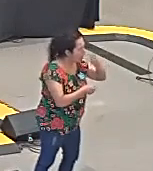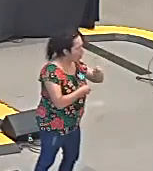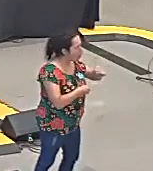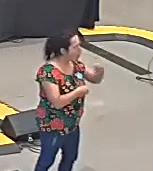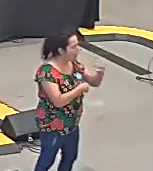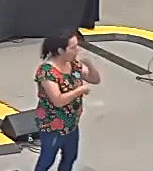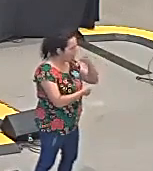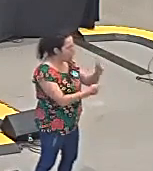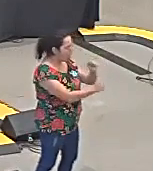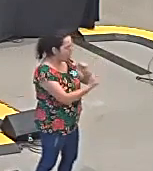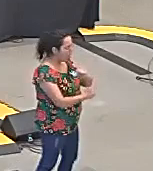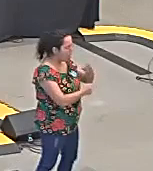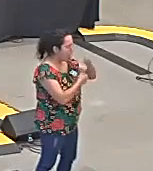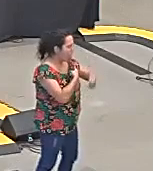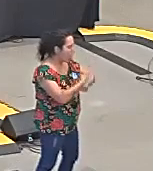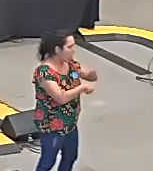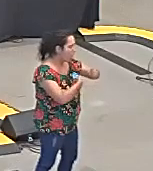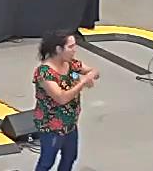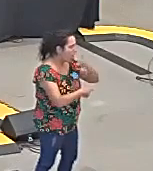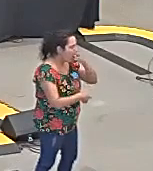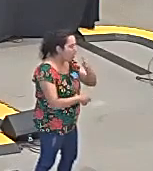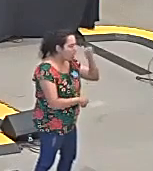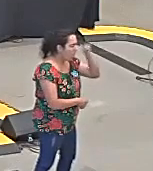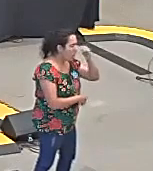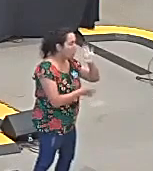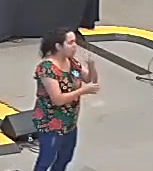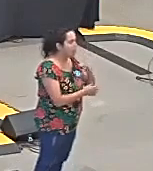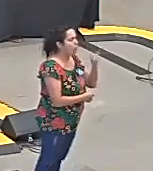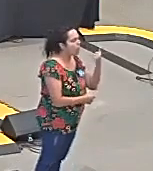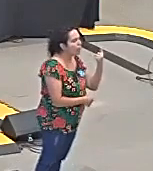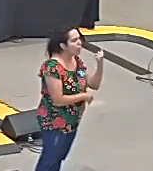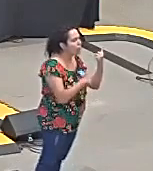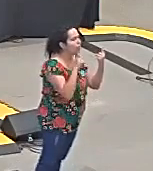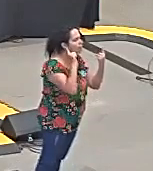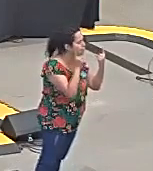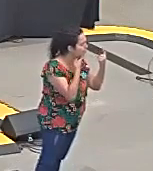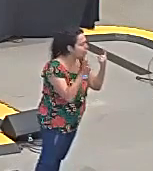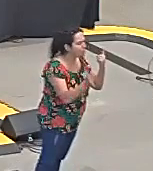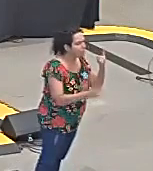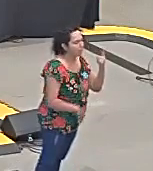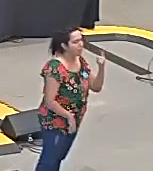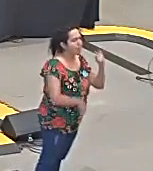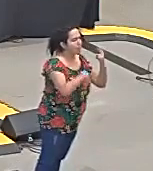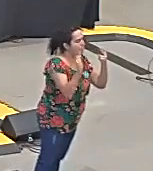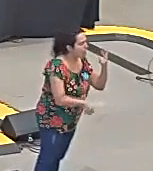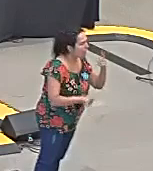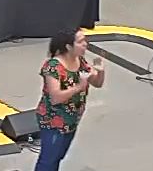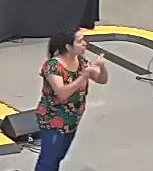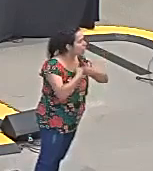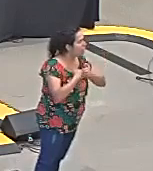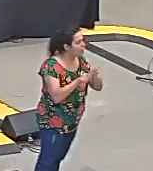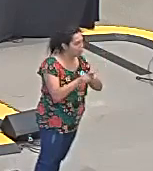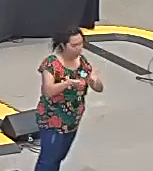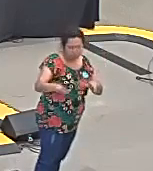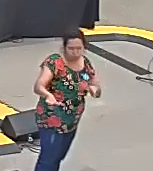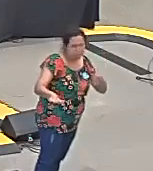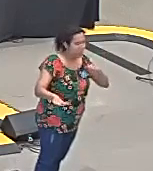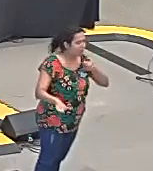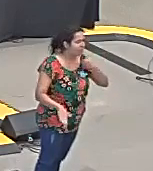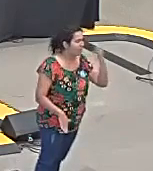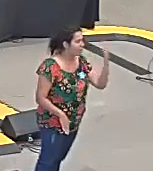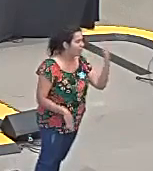aumentando o prazo e nunca sai a carteirinha. Fica nos enrolando. Acham que a gente é bobo. É, isso não